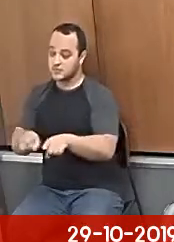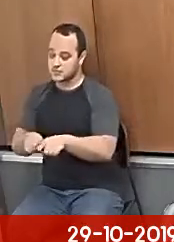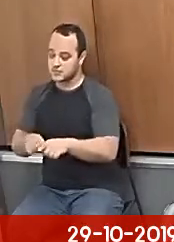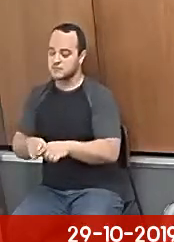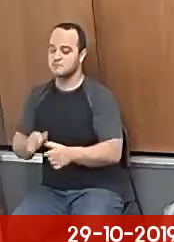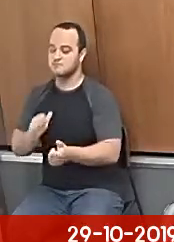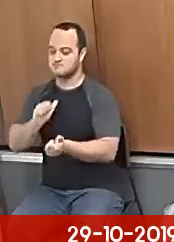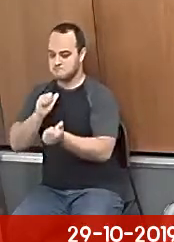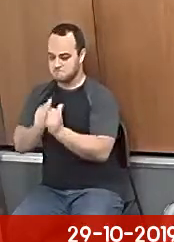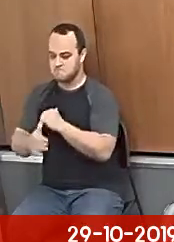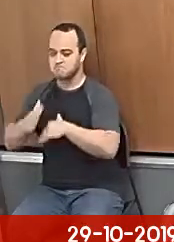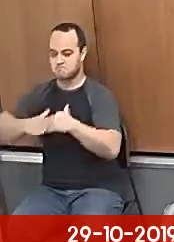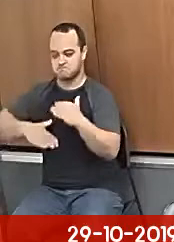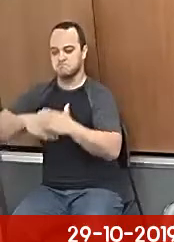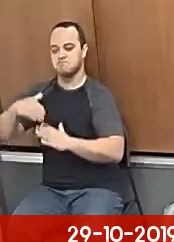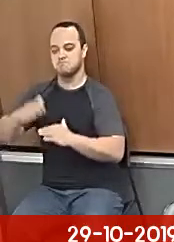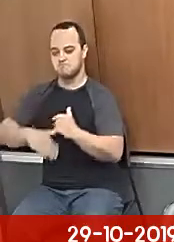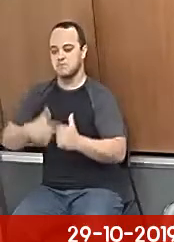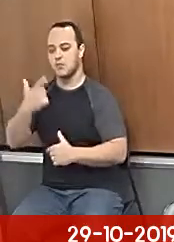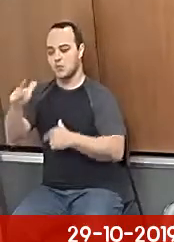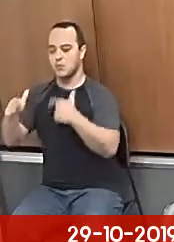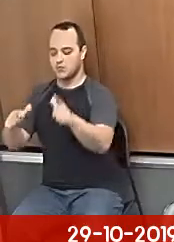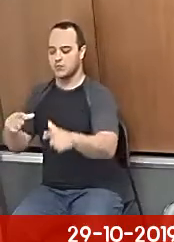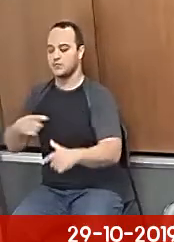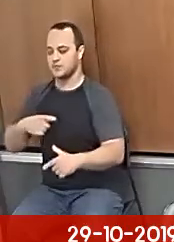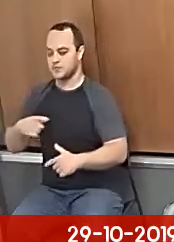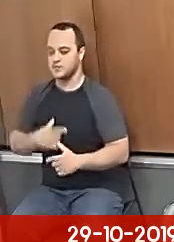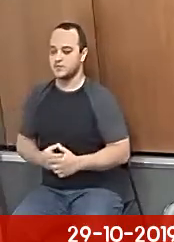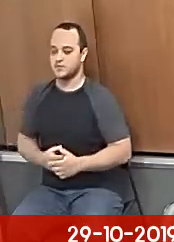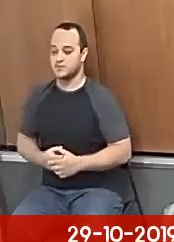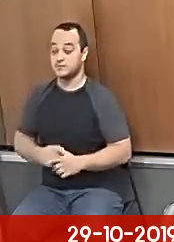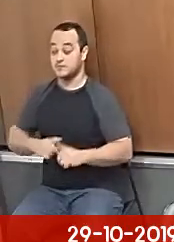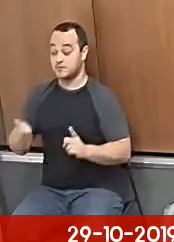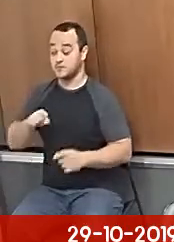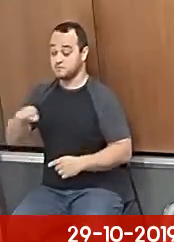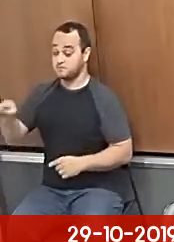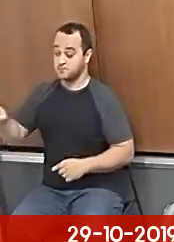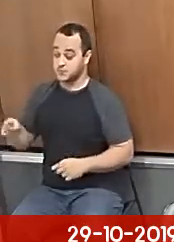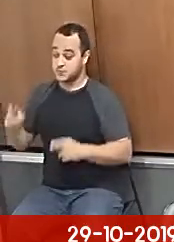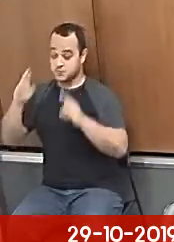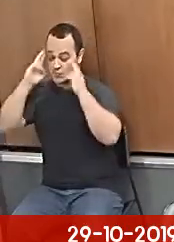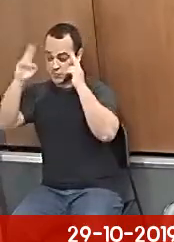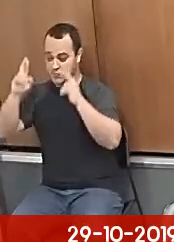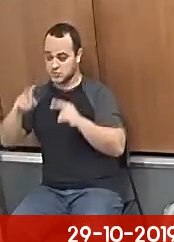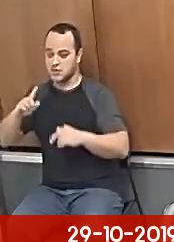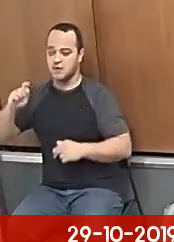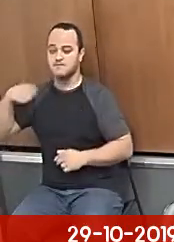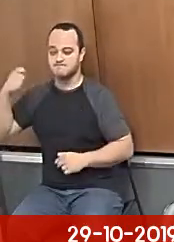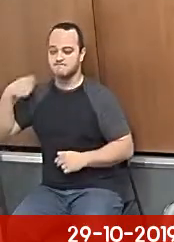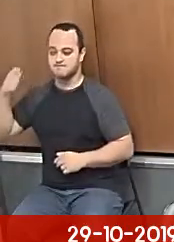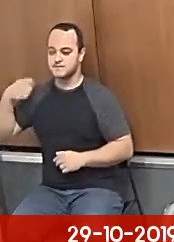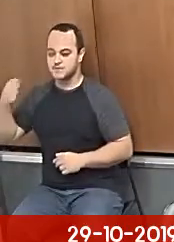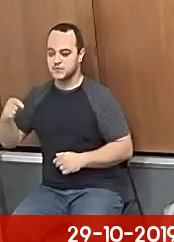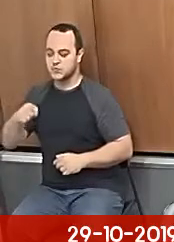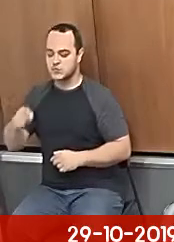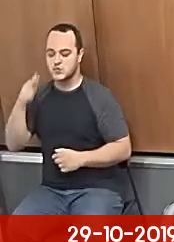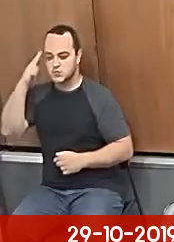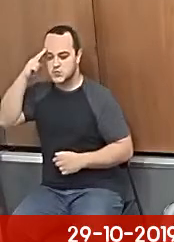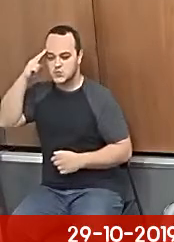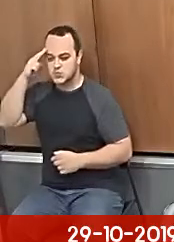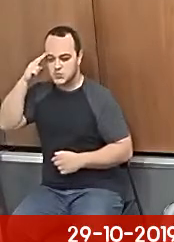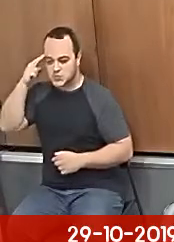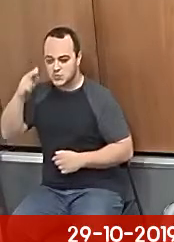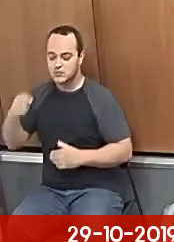eu percebi que você na, né, representando a instituição, vocês têm também esse sonho